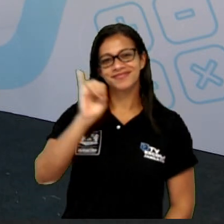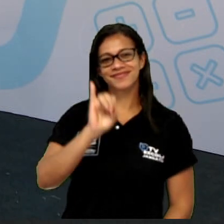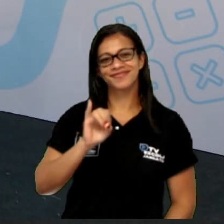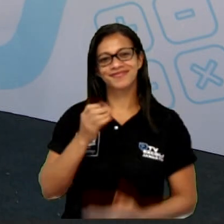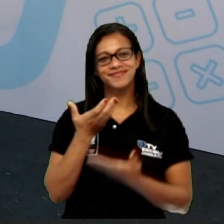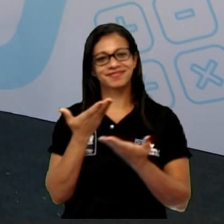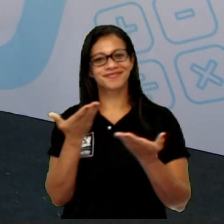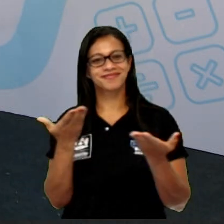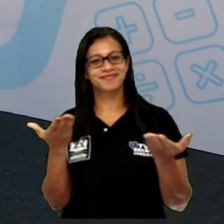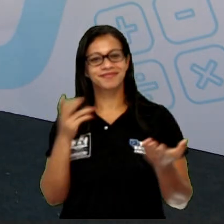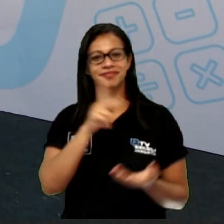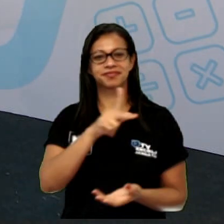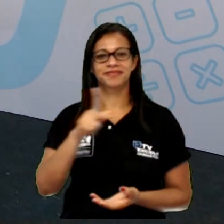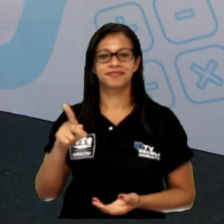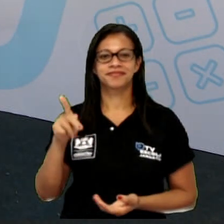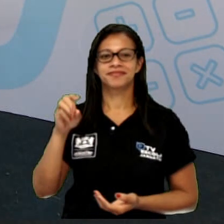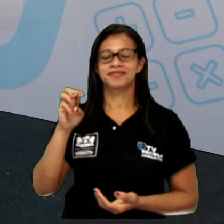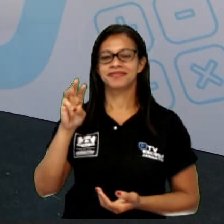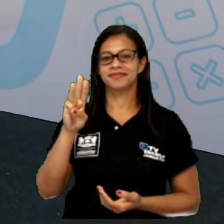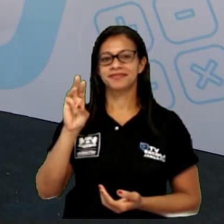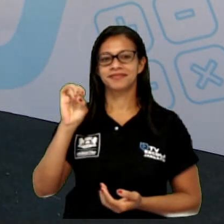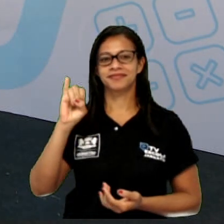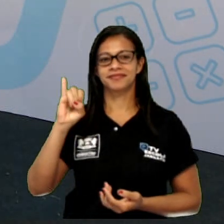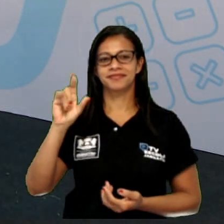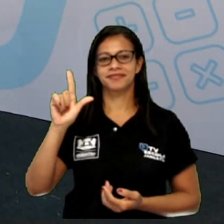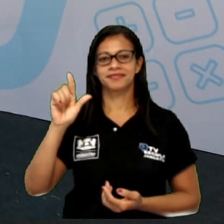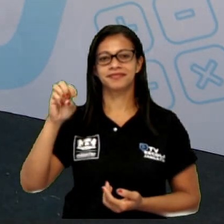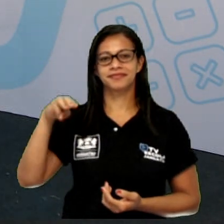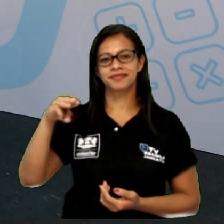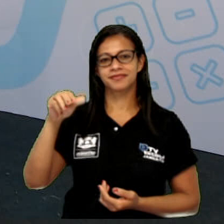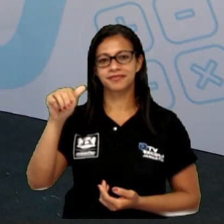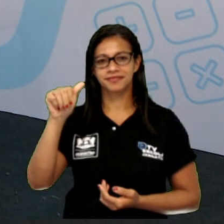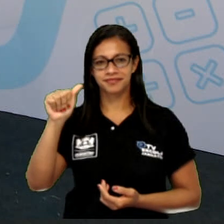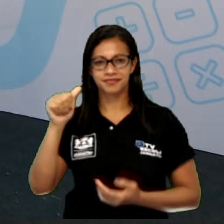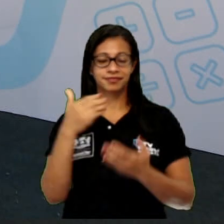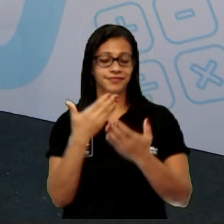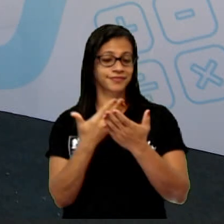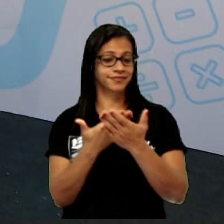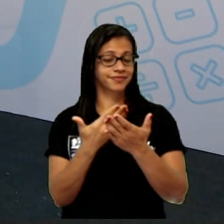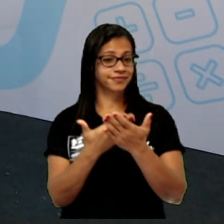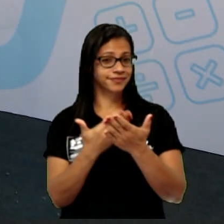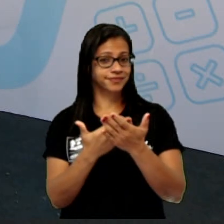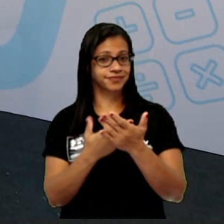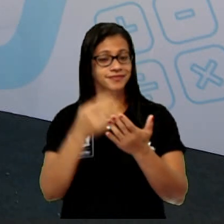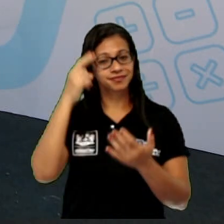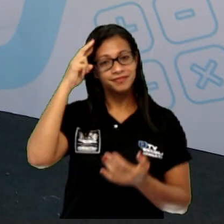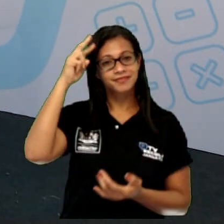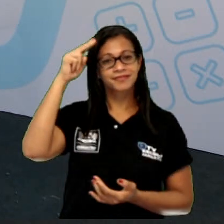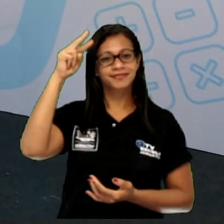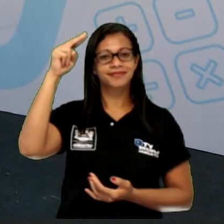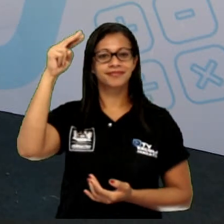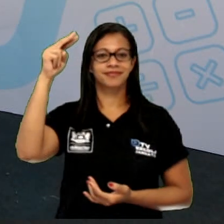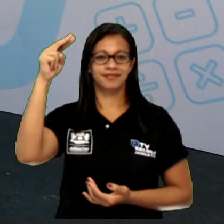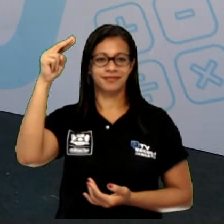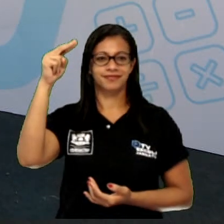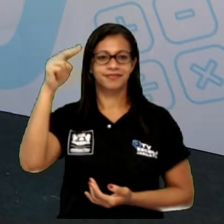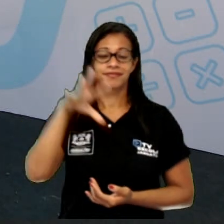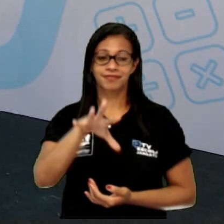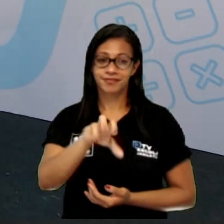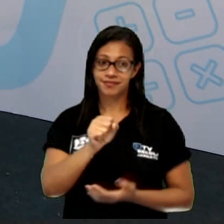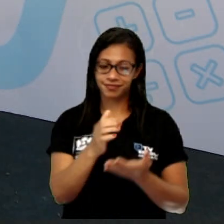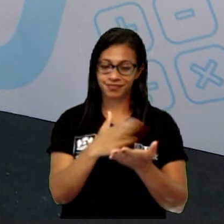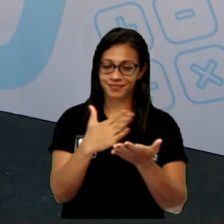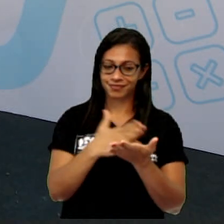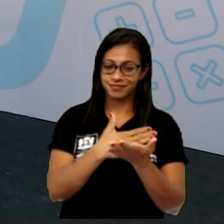Olá, eu sou a professora Vilma e nós estamos aqui para mais uma aula de história. Então, todo mundo pegando seu caderninho,